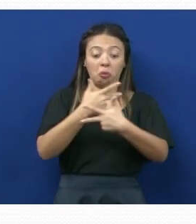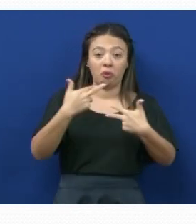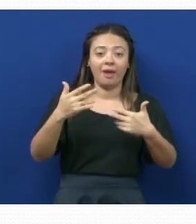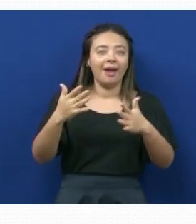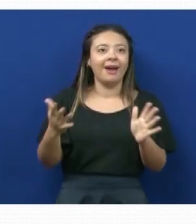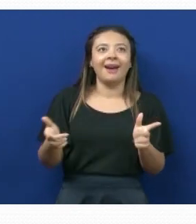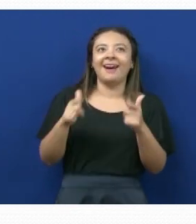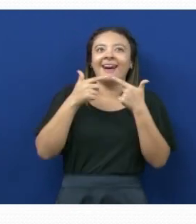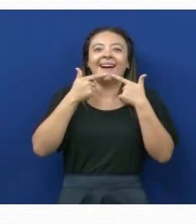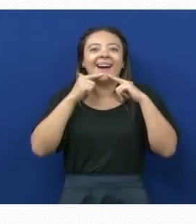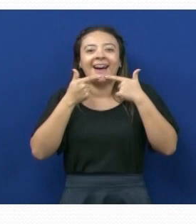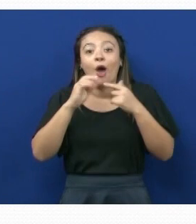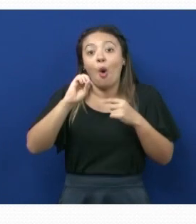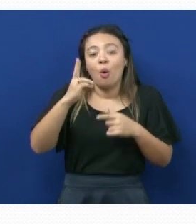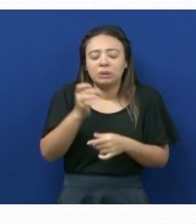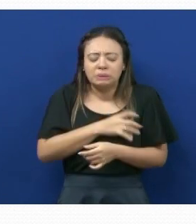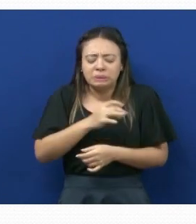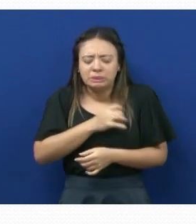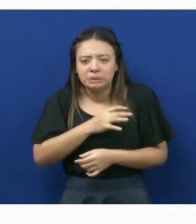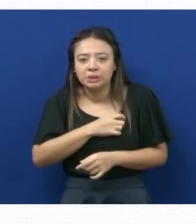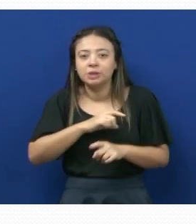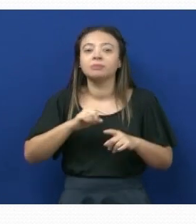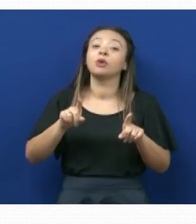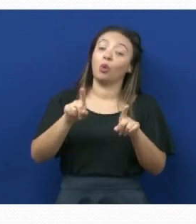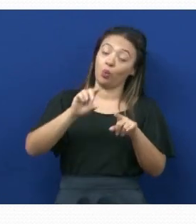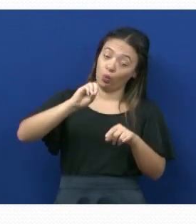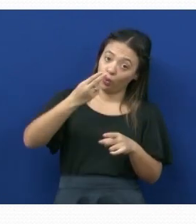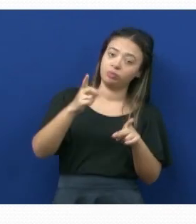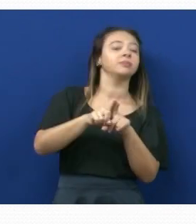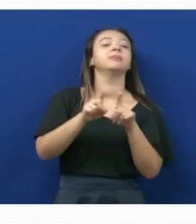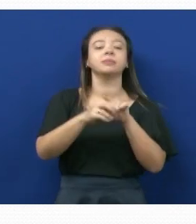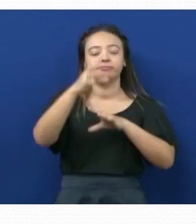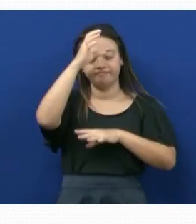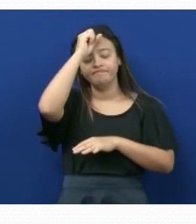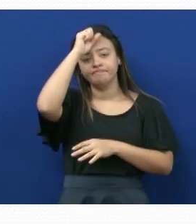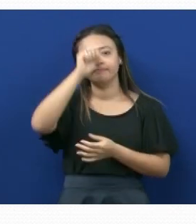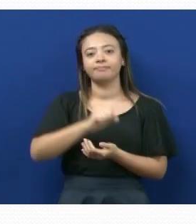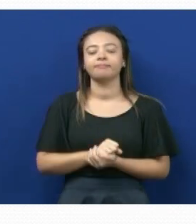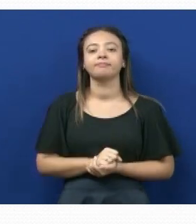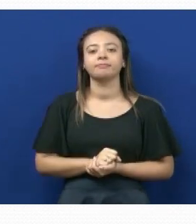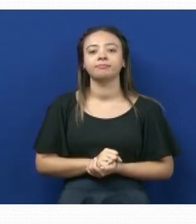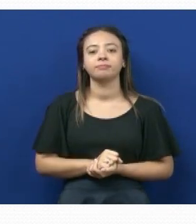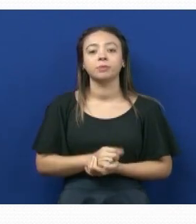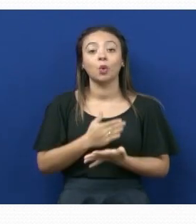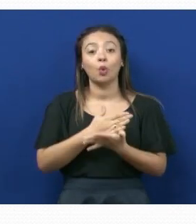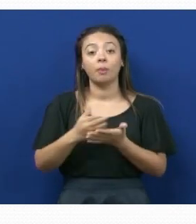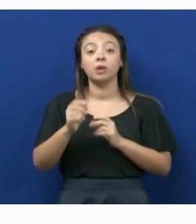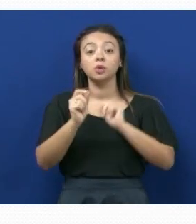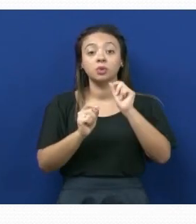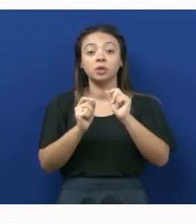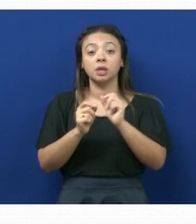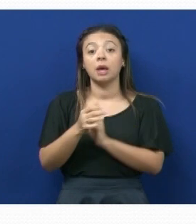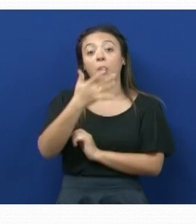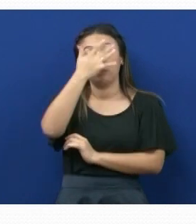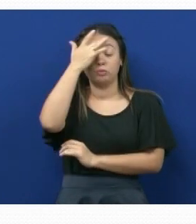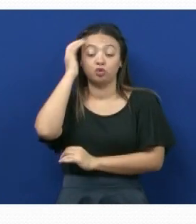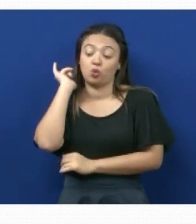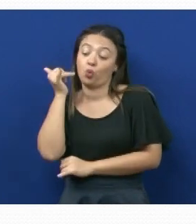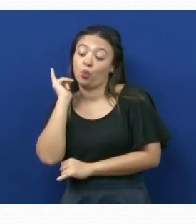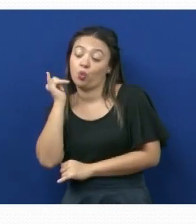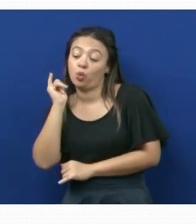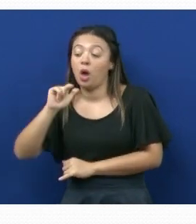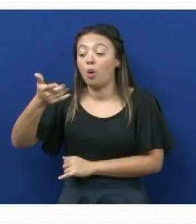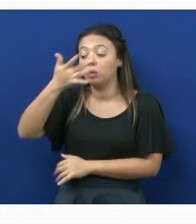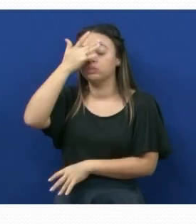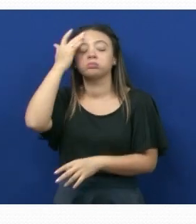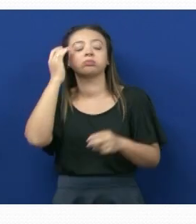ou assustadoras, ou ainda trazer algum ensinamento. Tem a sua origem na oralidade, contada de uma pessoa para